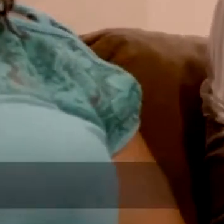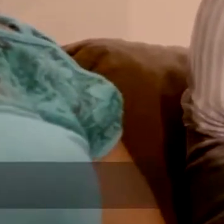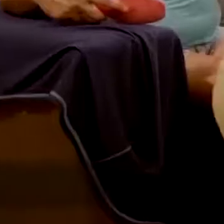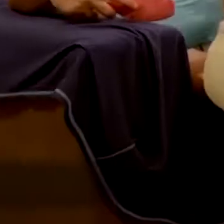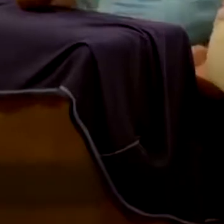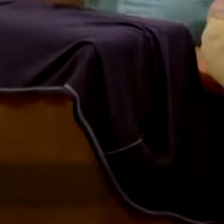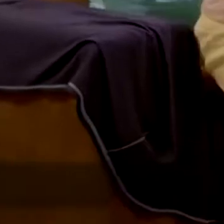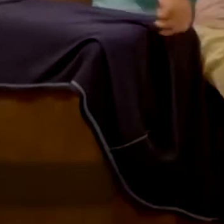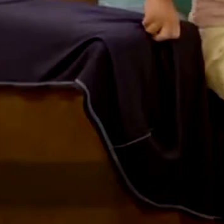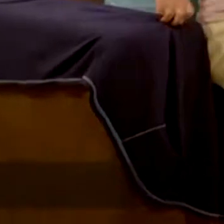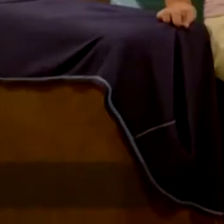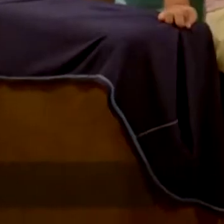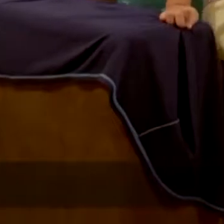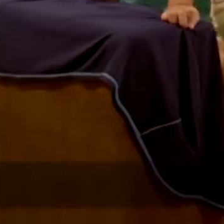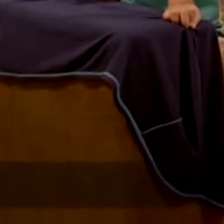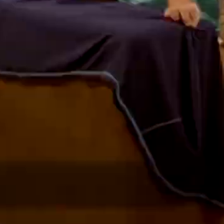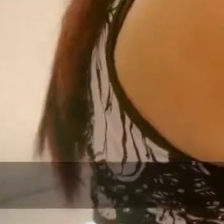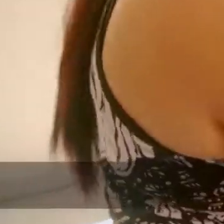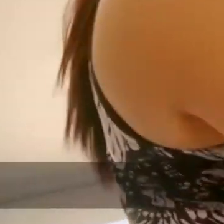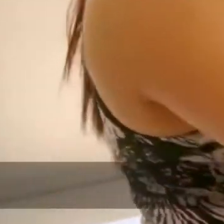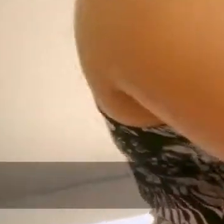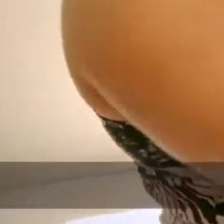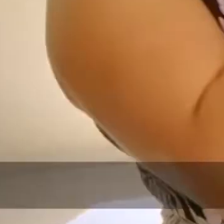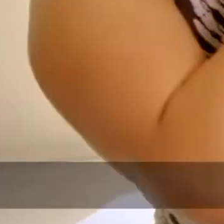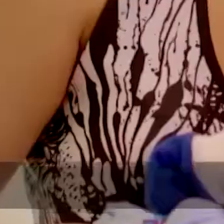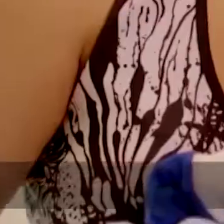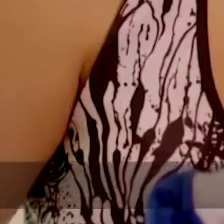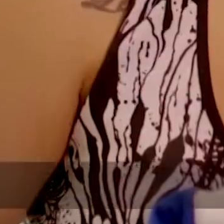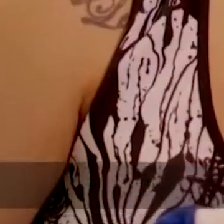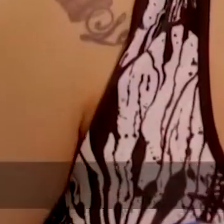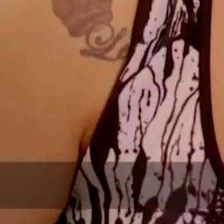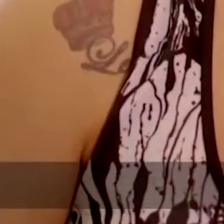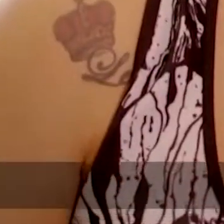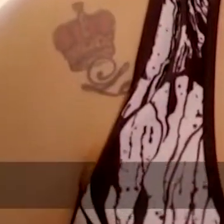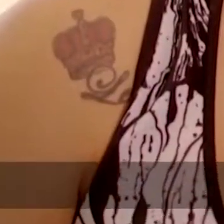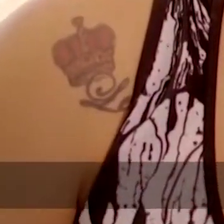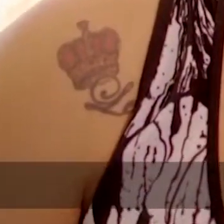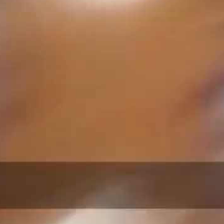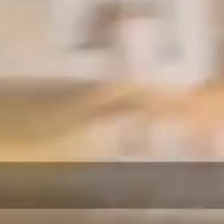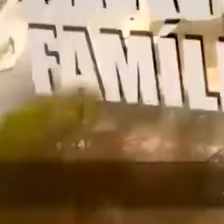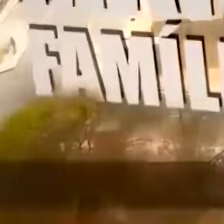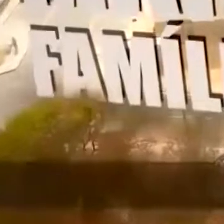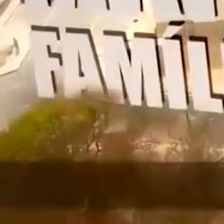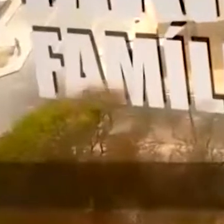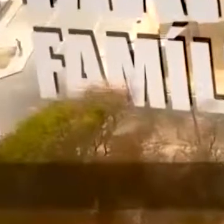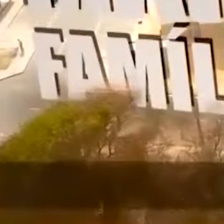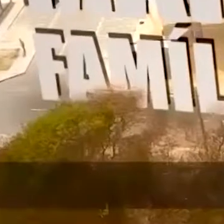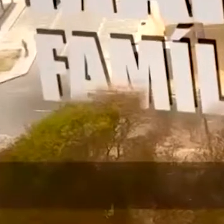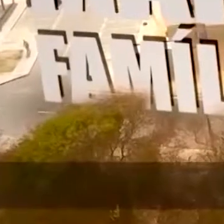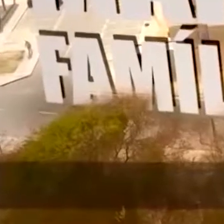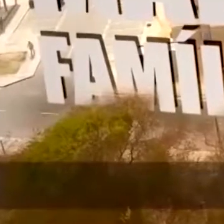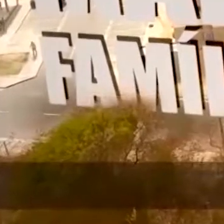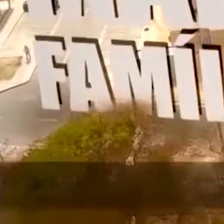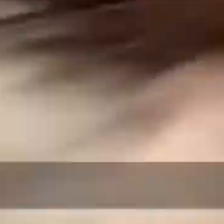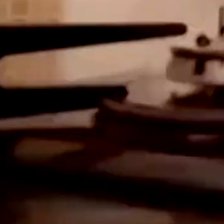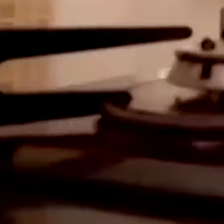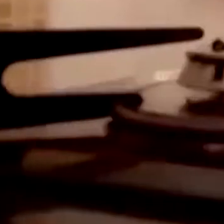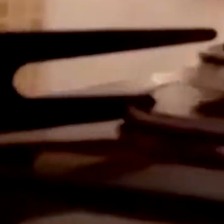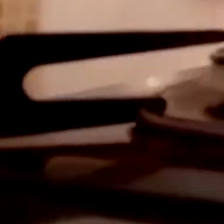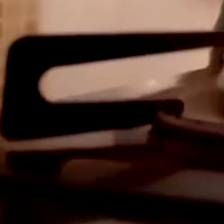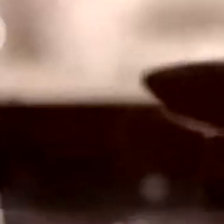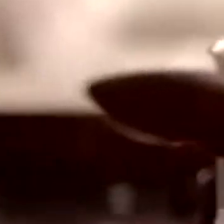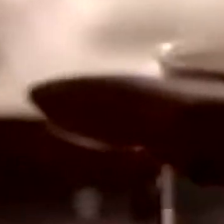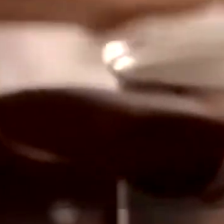A Prefeitura celebra um resultado histórico no direito à casa própria aos mais carentes de Fortaleza. Mais de 25 mil